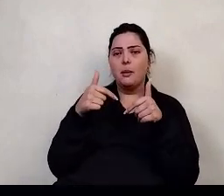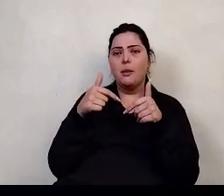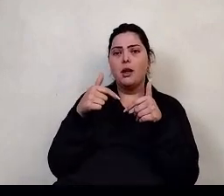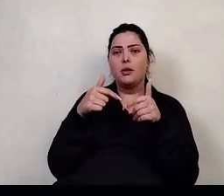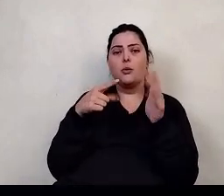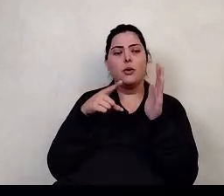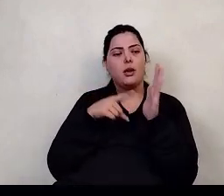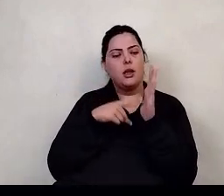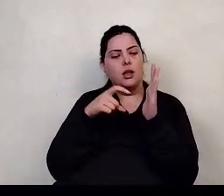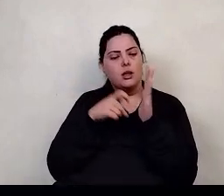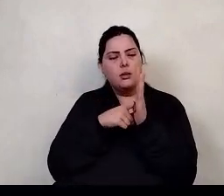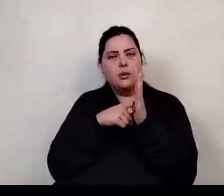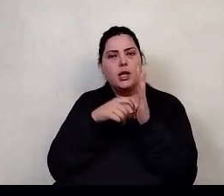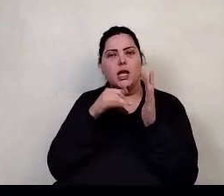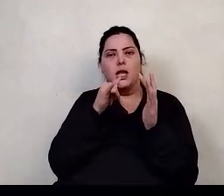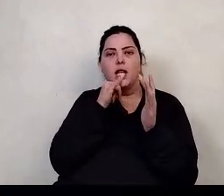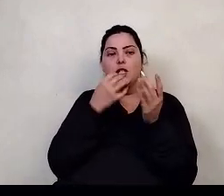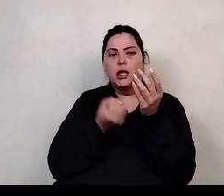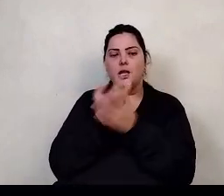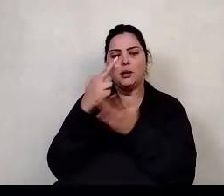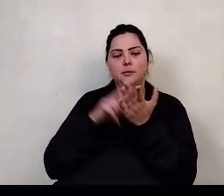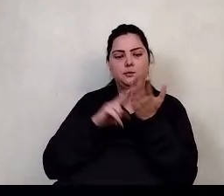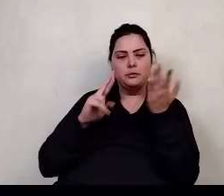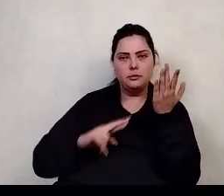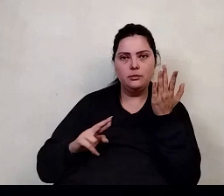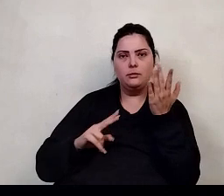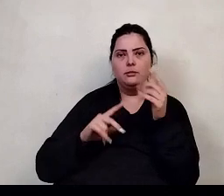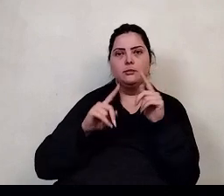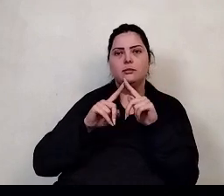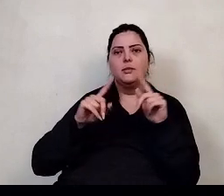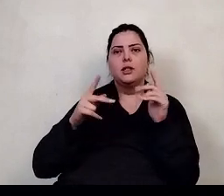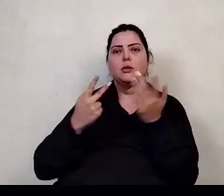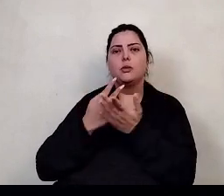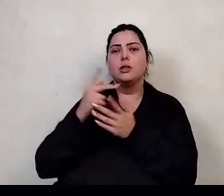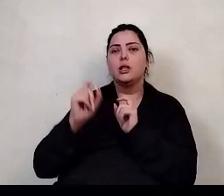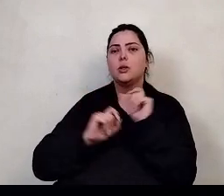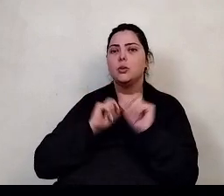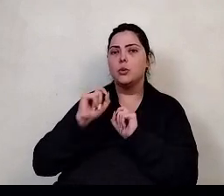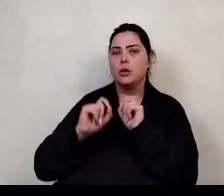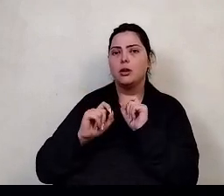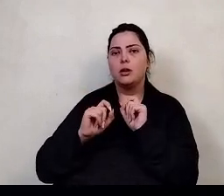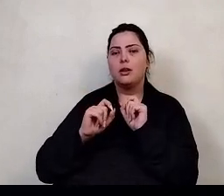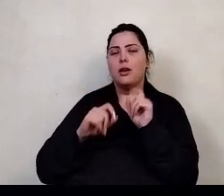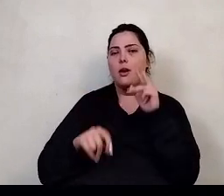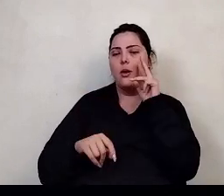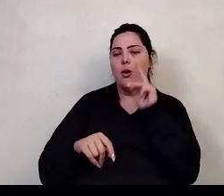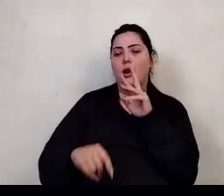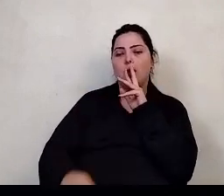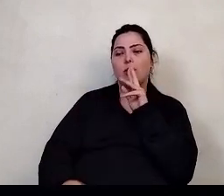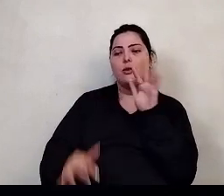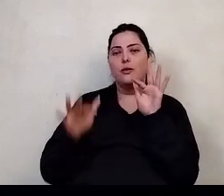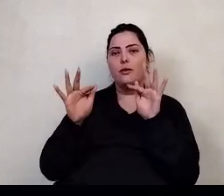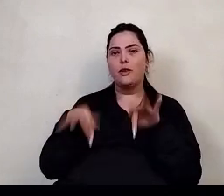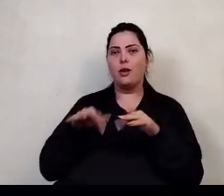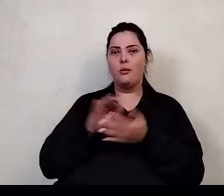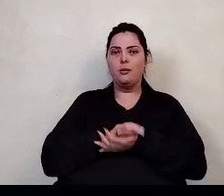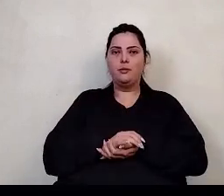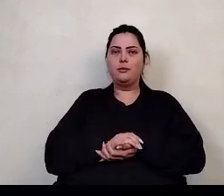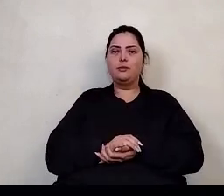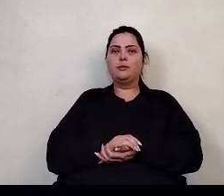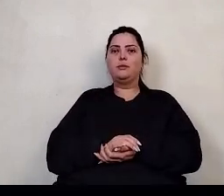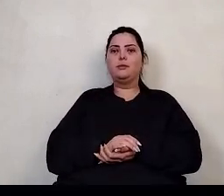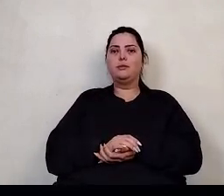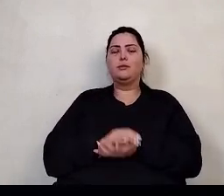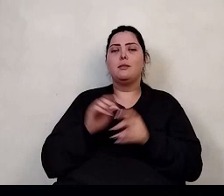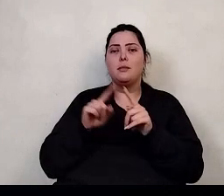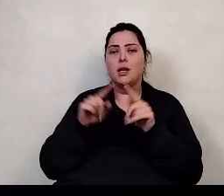tem lá a geração de relatórios. Só que normalmente o que acontece? A gente só olha o resultado final daquele relatório, né? Só que um relatório de